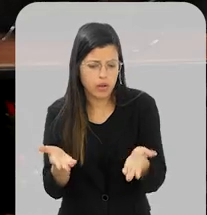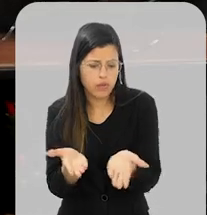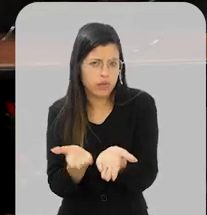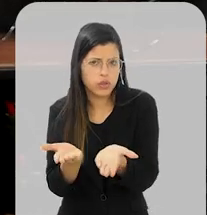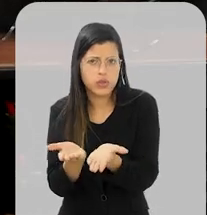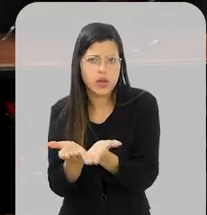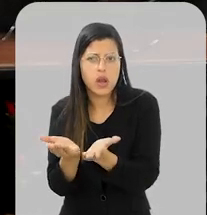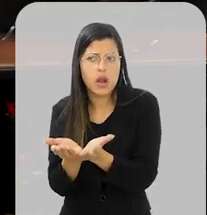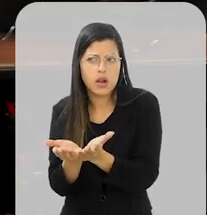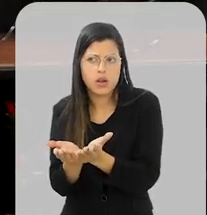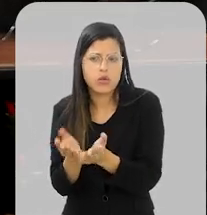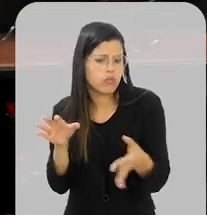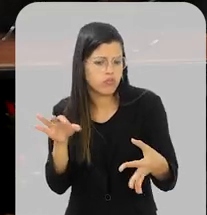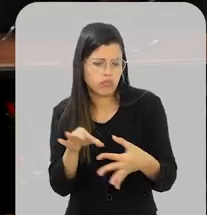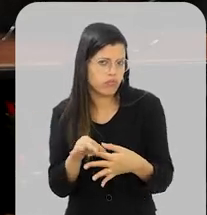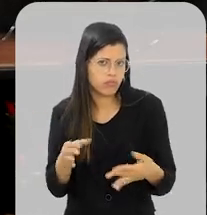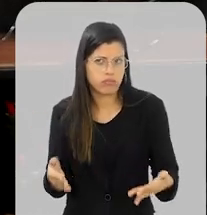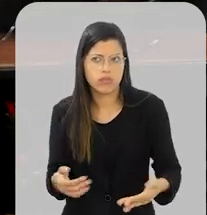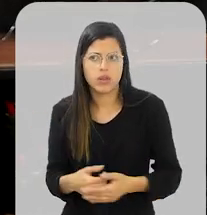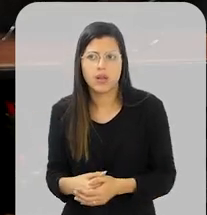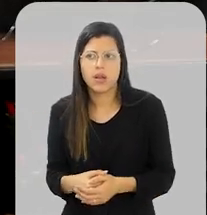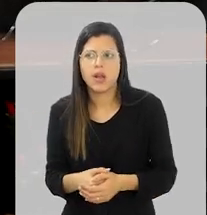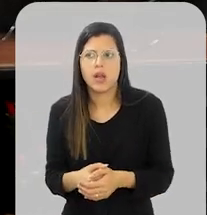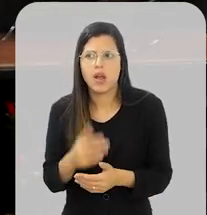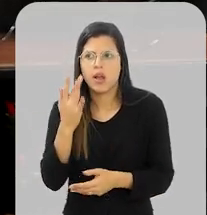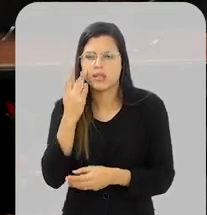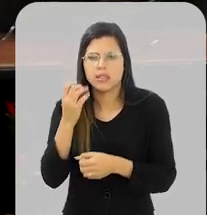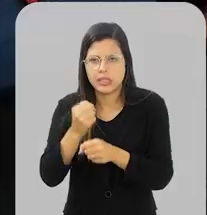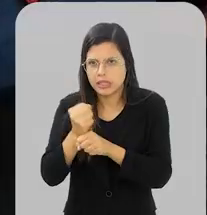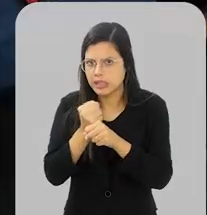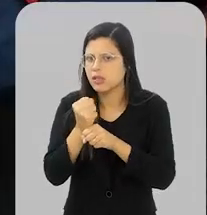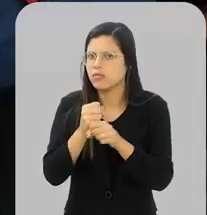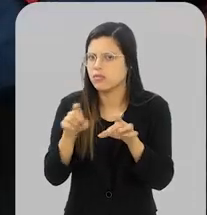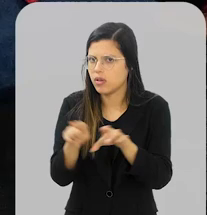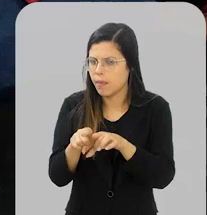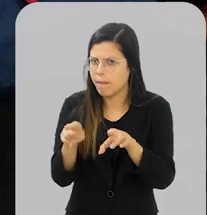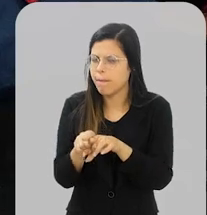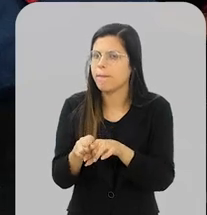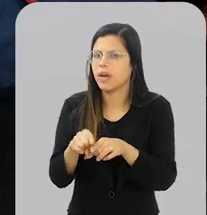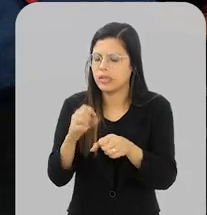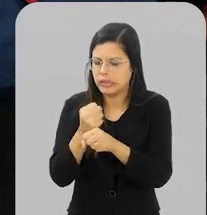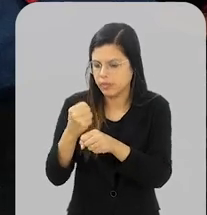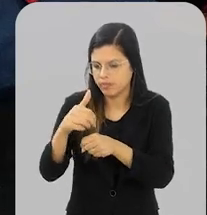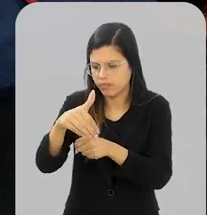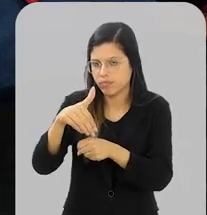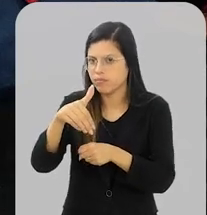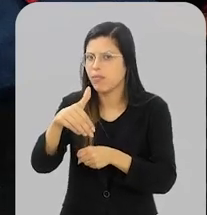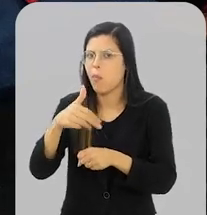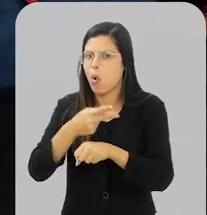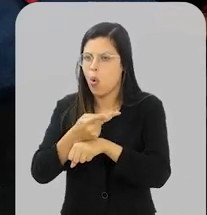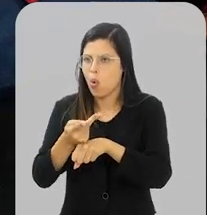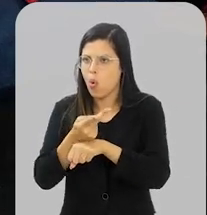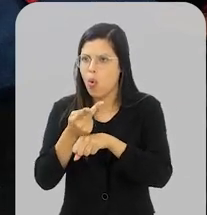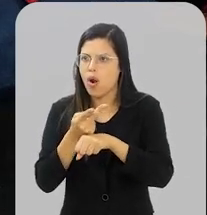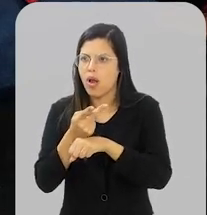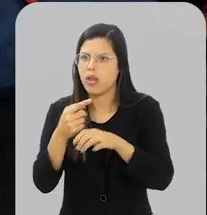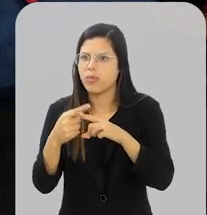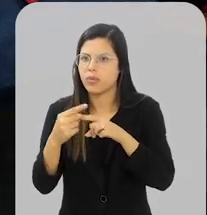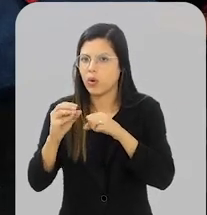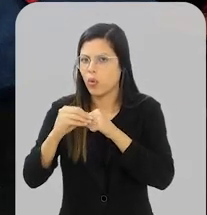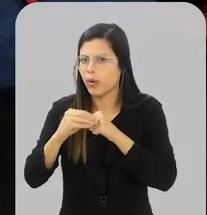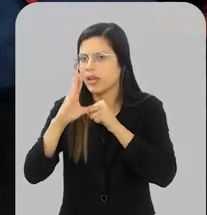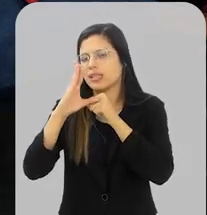a pessoa de Ifá. E eu acho que esse ano vai ser um pouco mais procurado, porque nós também estamos